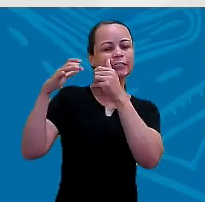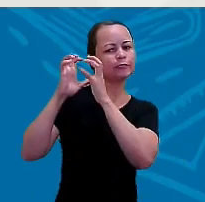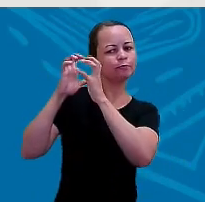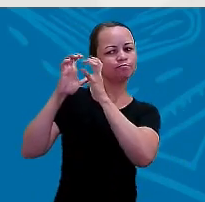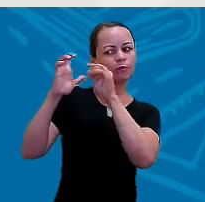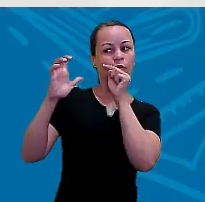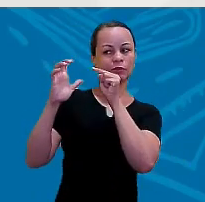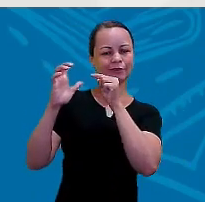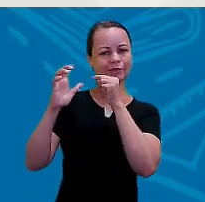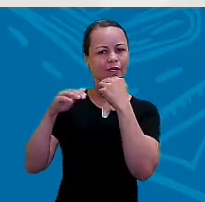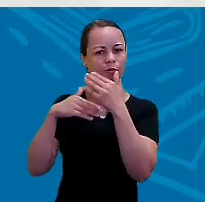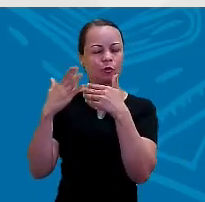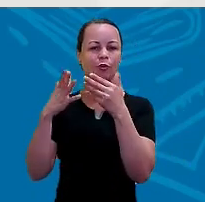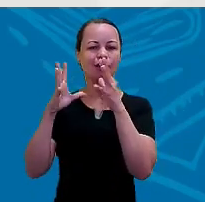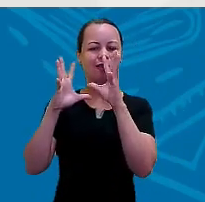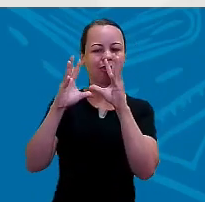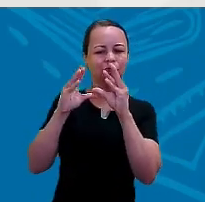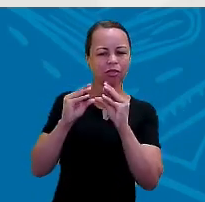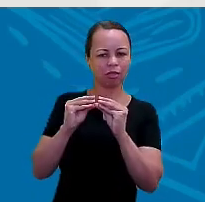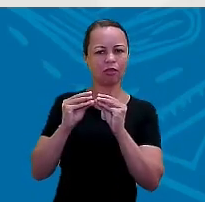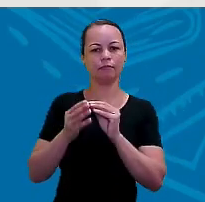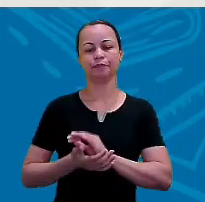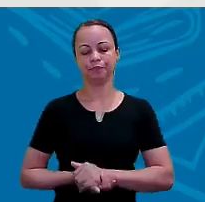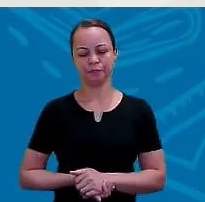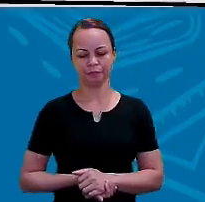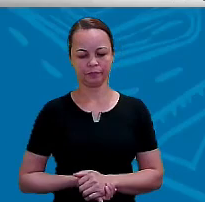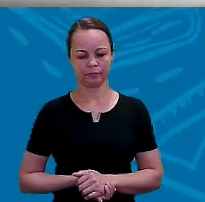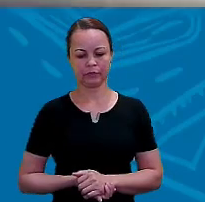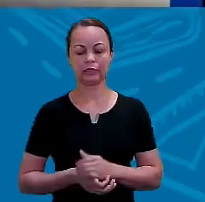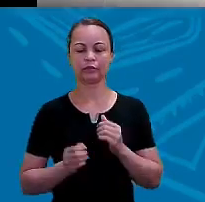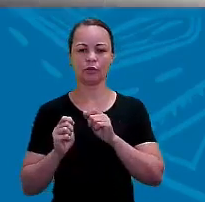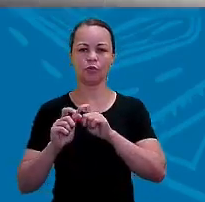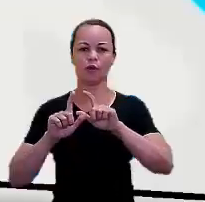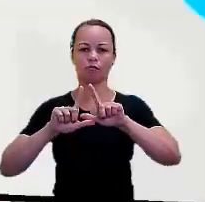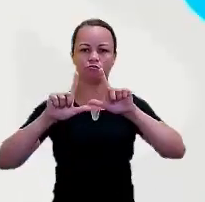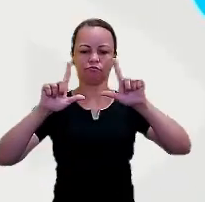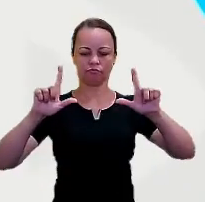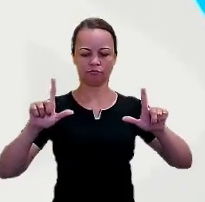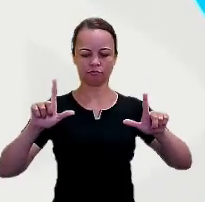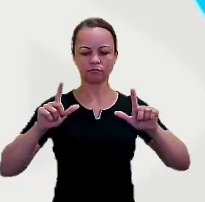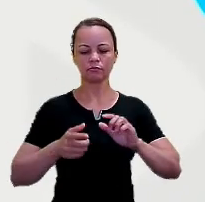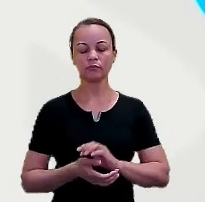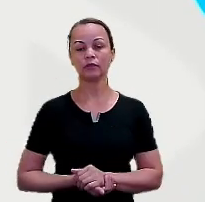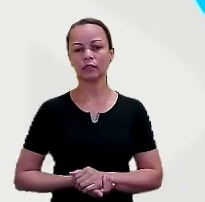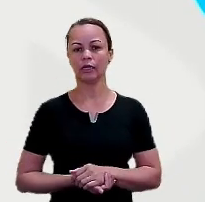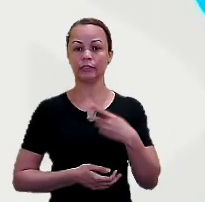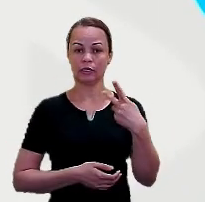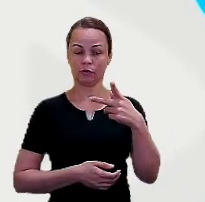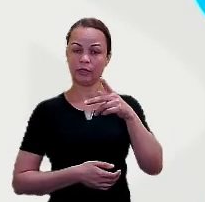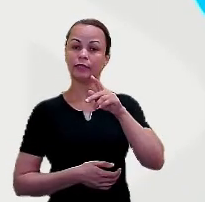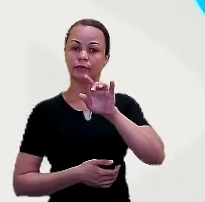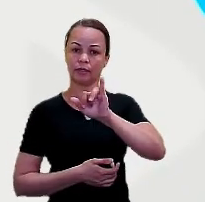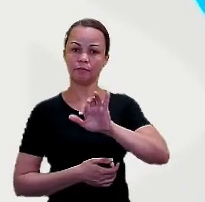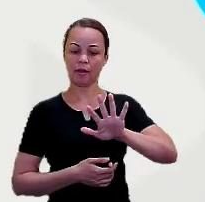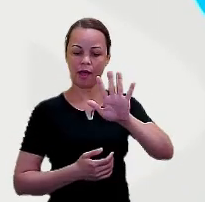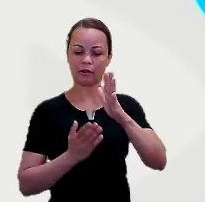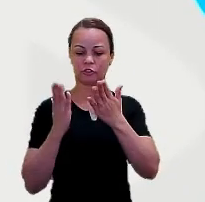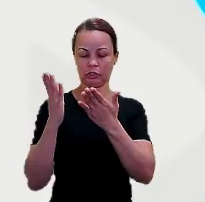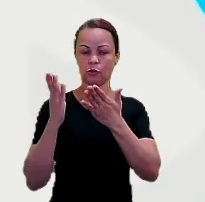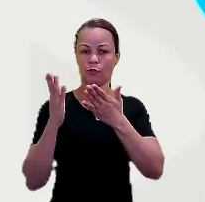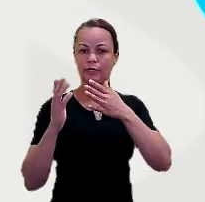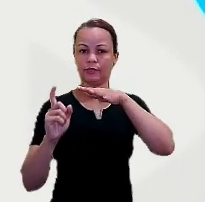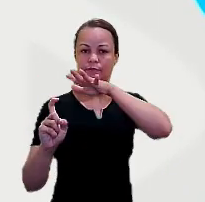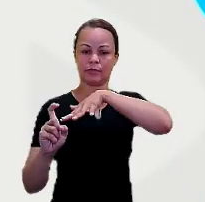ele apequena, ele esvazia. Então, produção, abre a próxima imagem, e aí eu já começo com esse mito, que eu acho que é um dos mitos mais